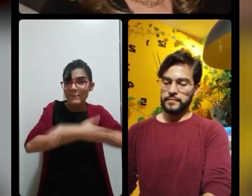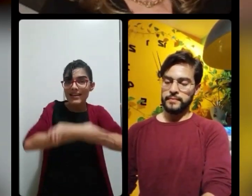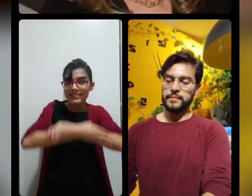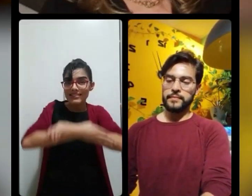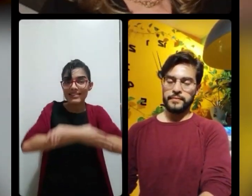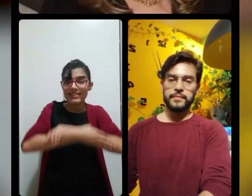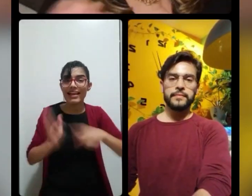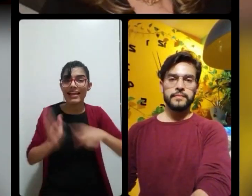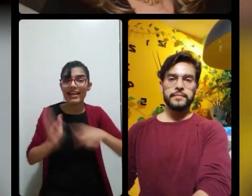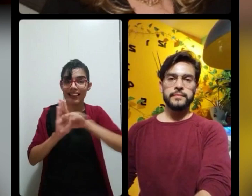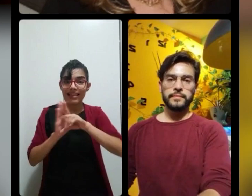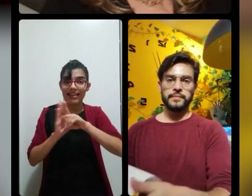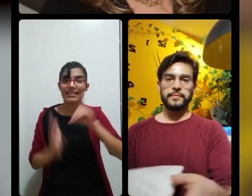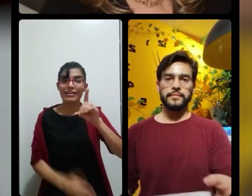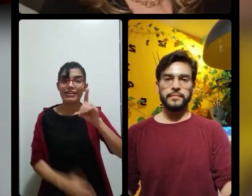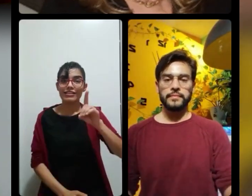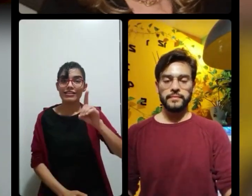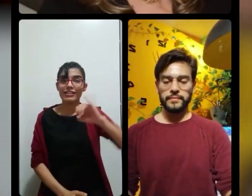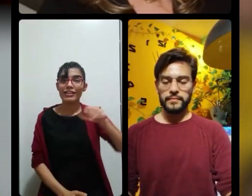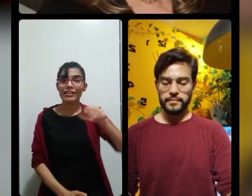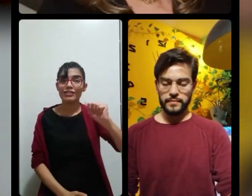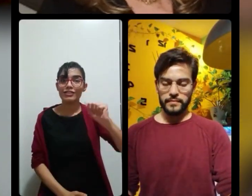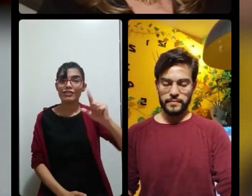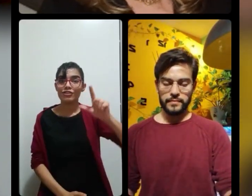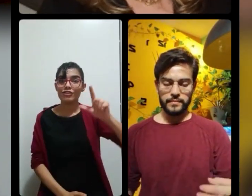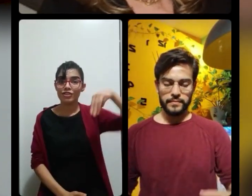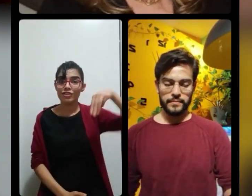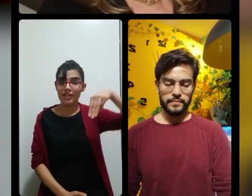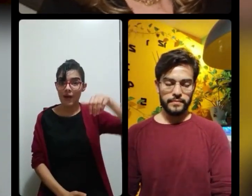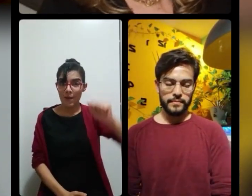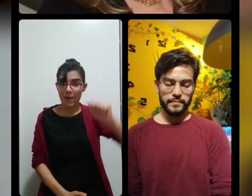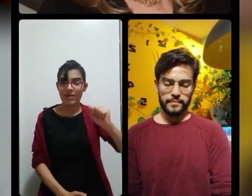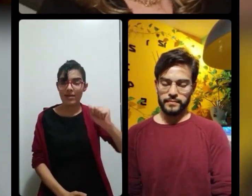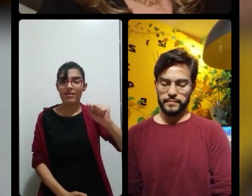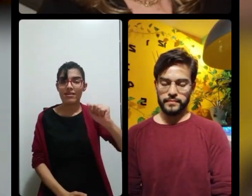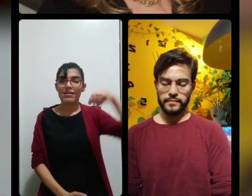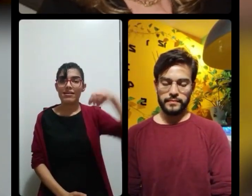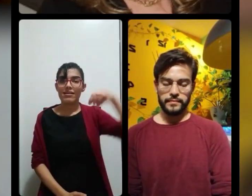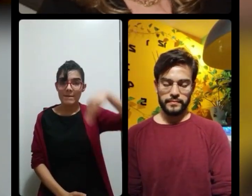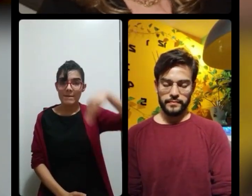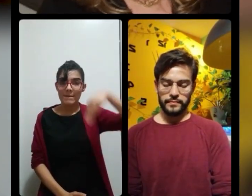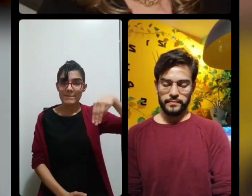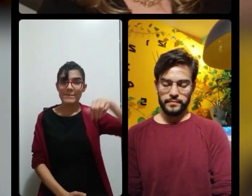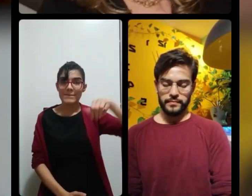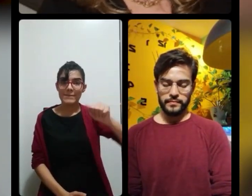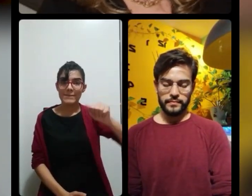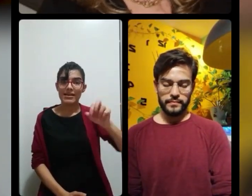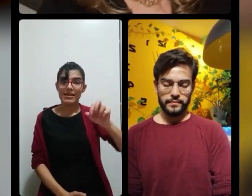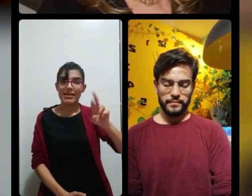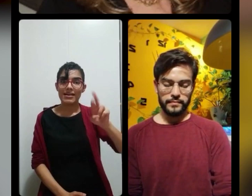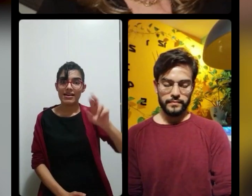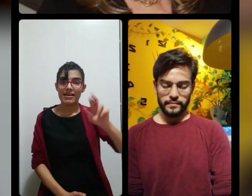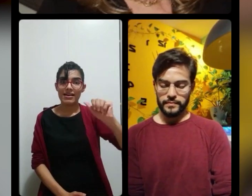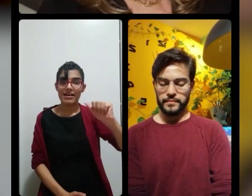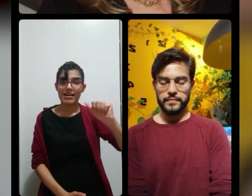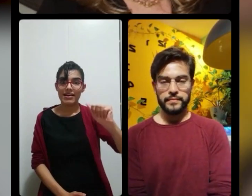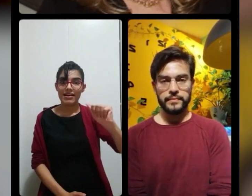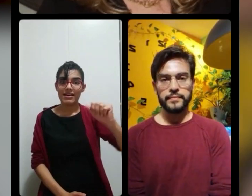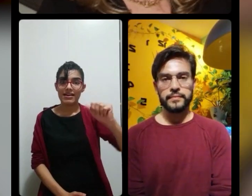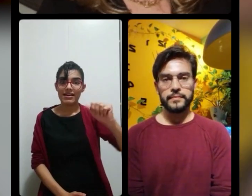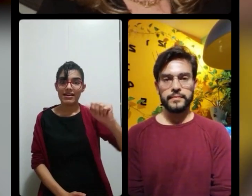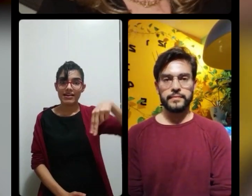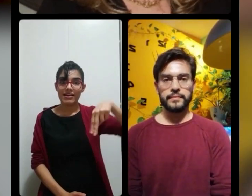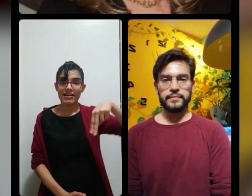através da Lei de Jaú Maranhão, o Colégio SEI, Romualdo e Roberto Freire, e a Unimed Natal, né, que apoiam